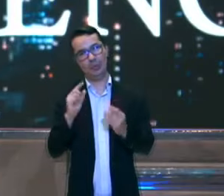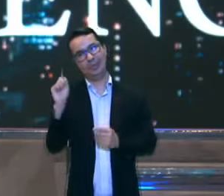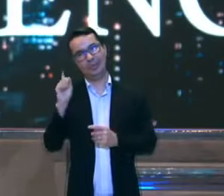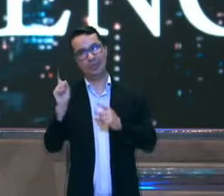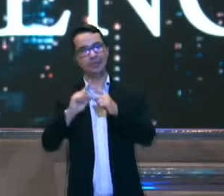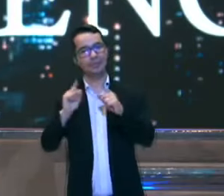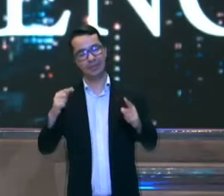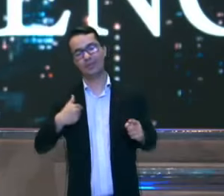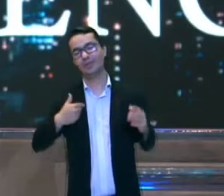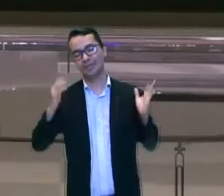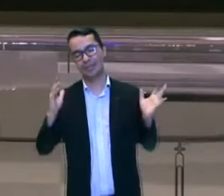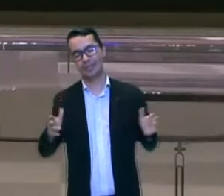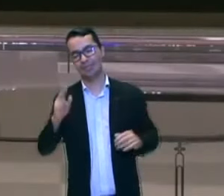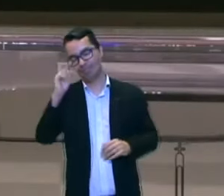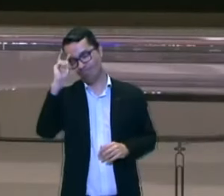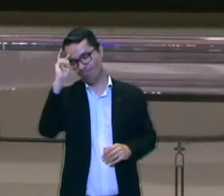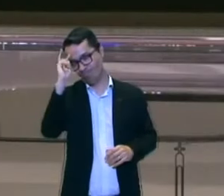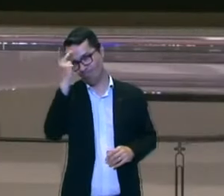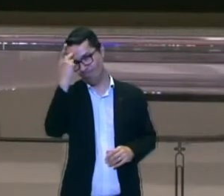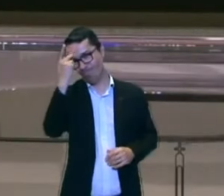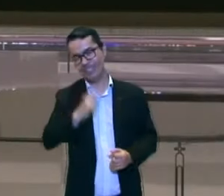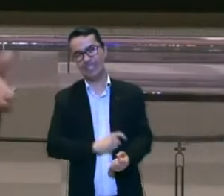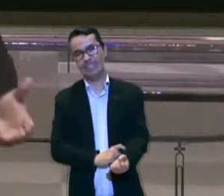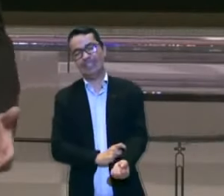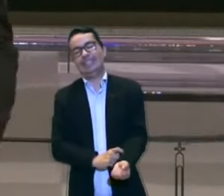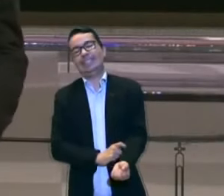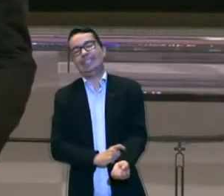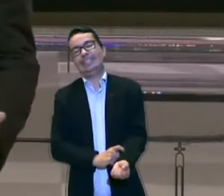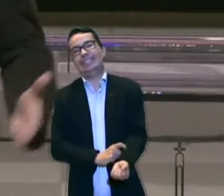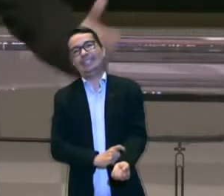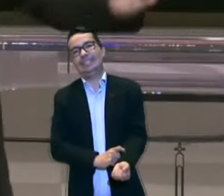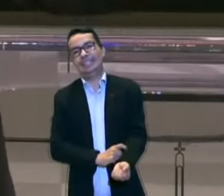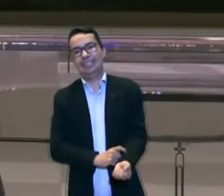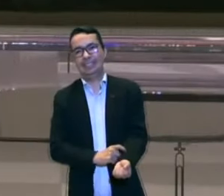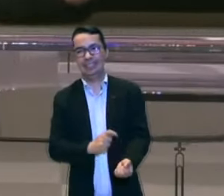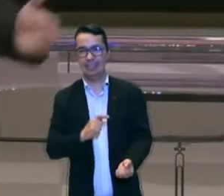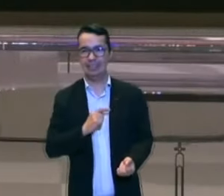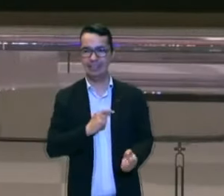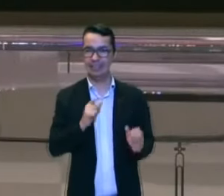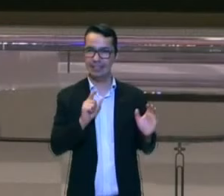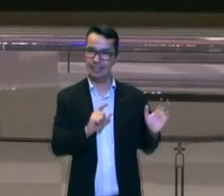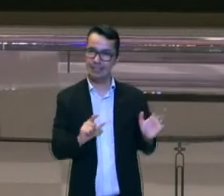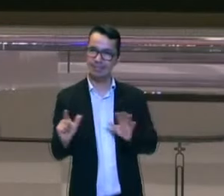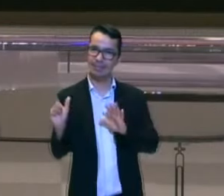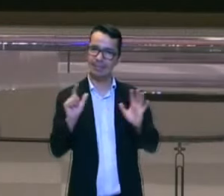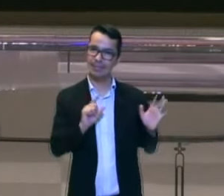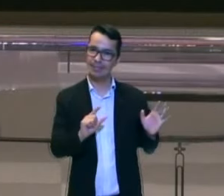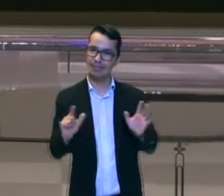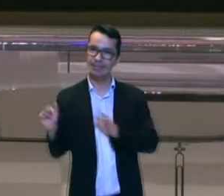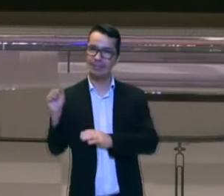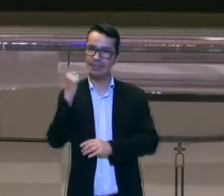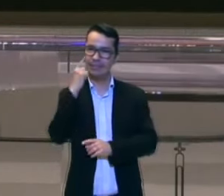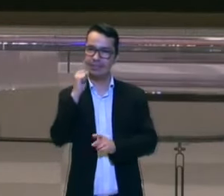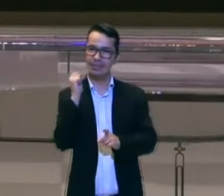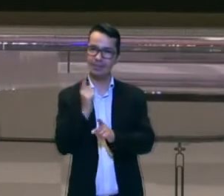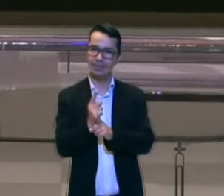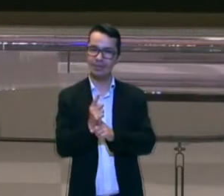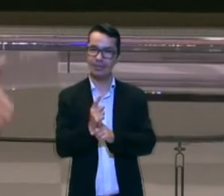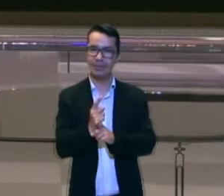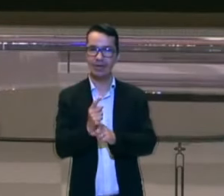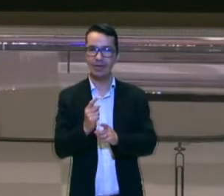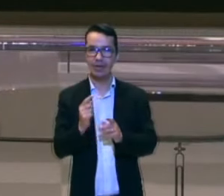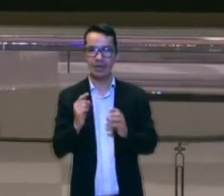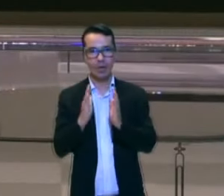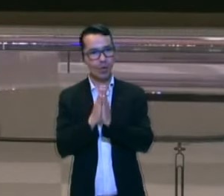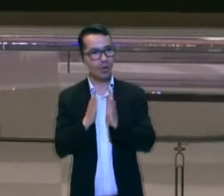Mas a gente fica tomado. E aí depois de umas semanas ele falou, Deus não está resolvendo. Eu estou orando e não está